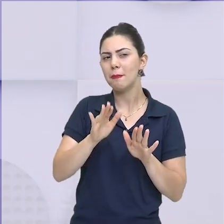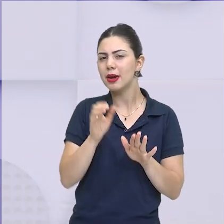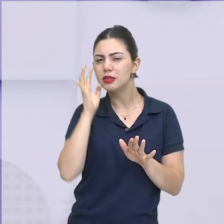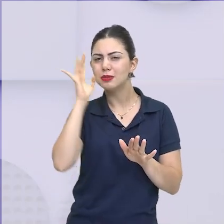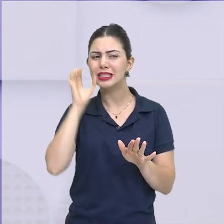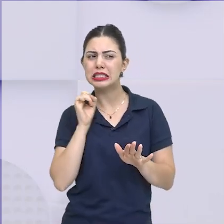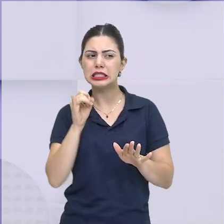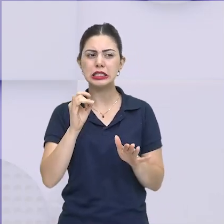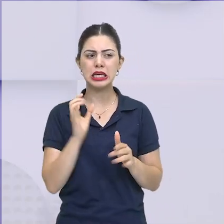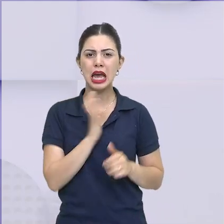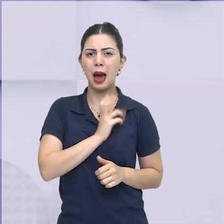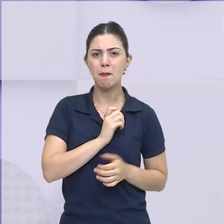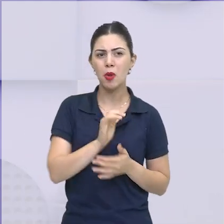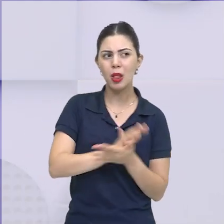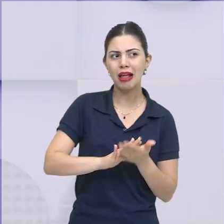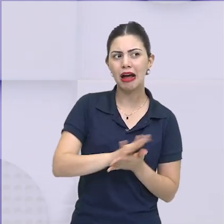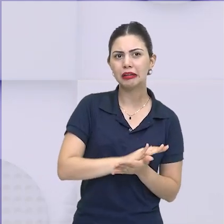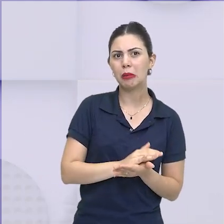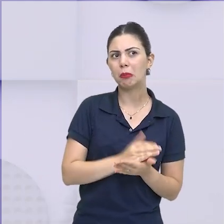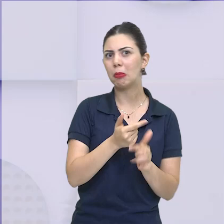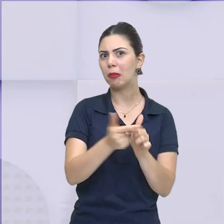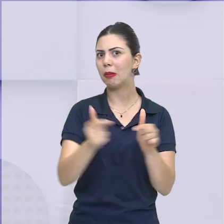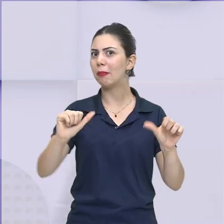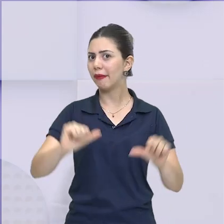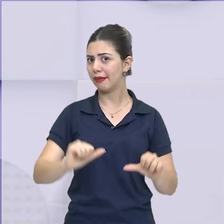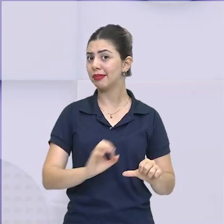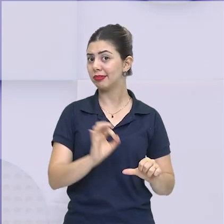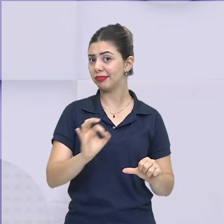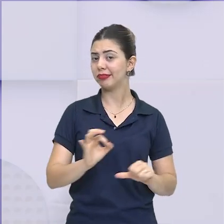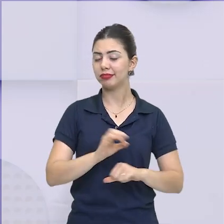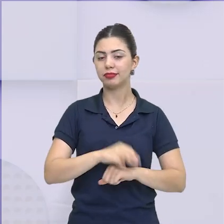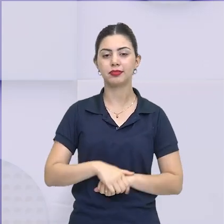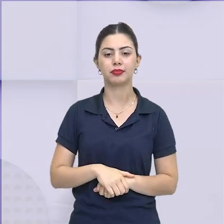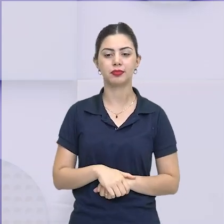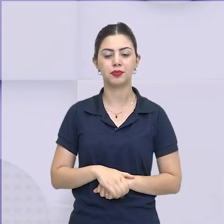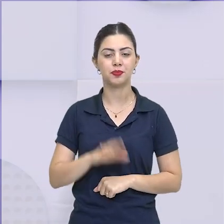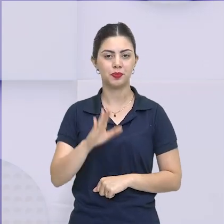completo. Ok? Agora vamos ver